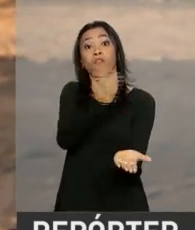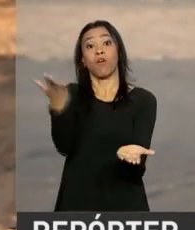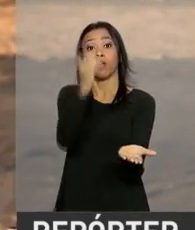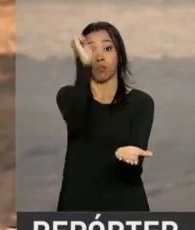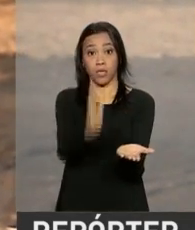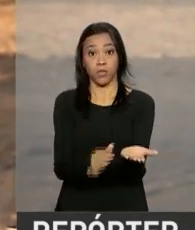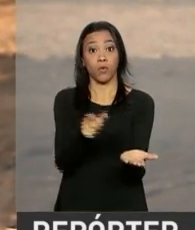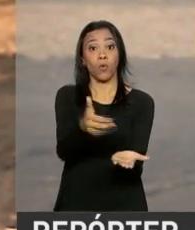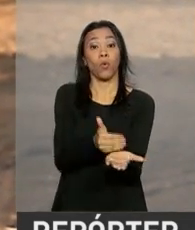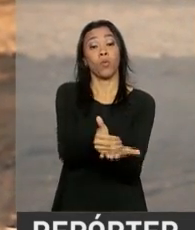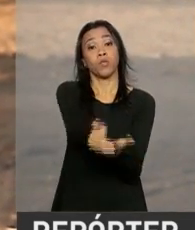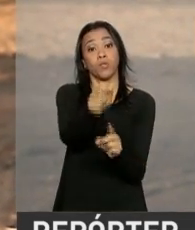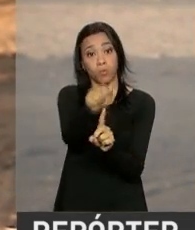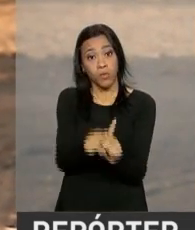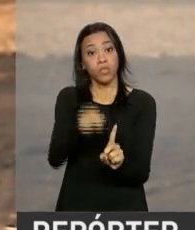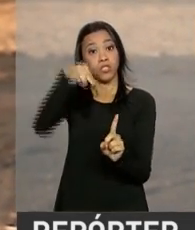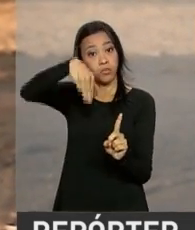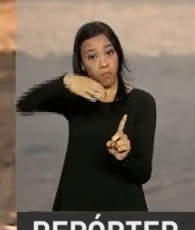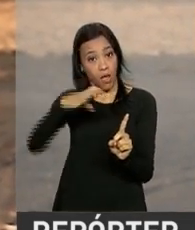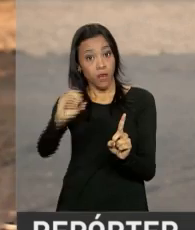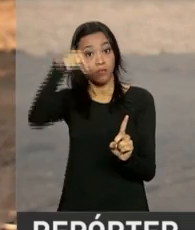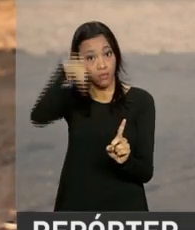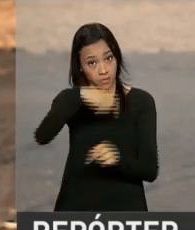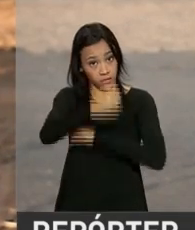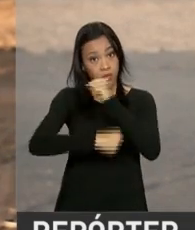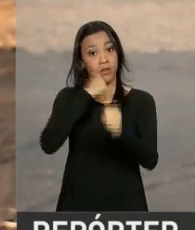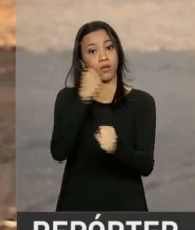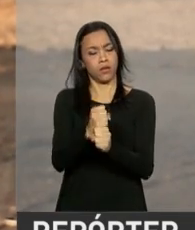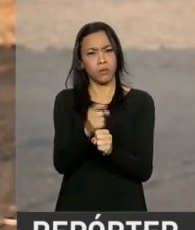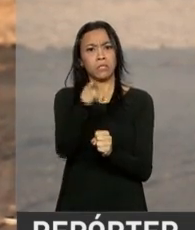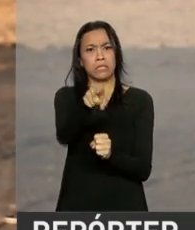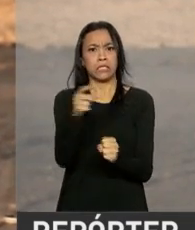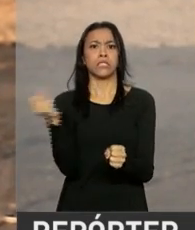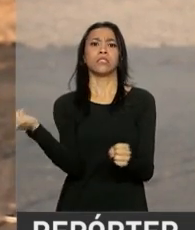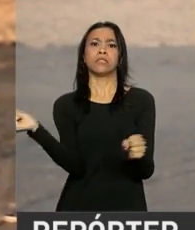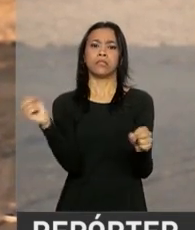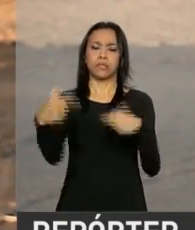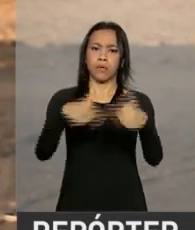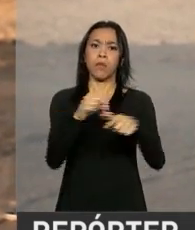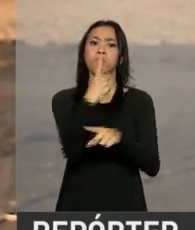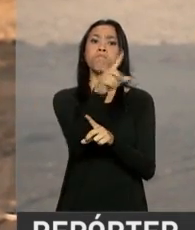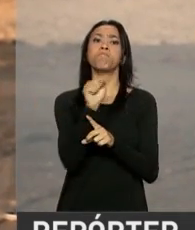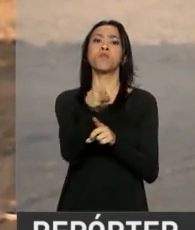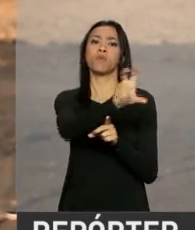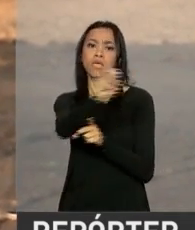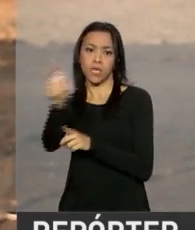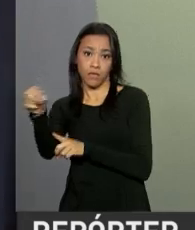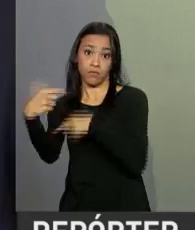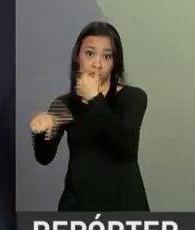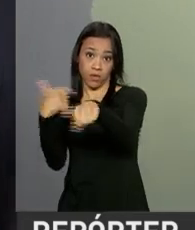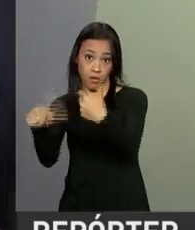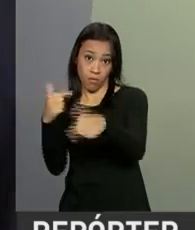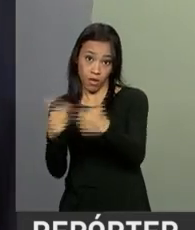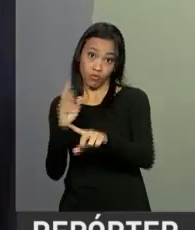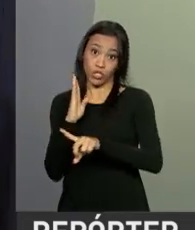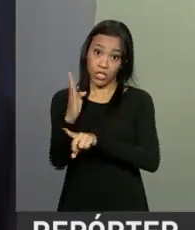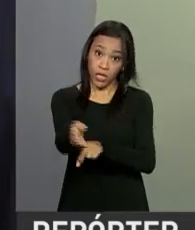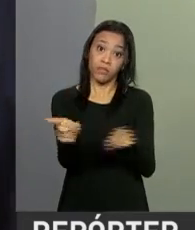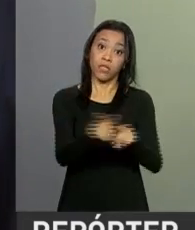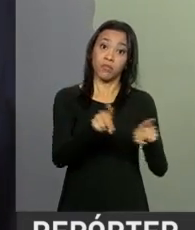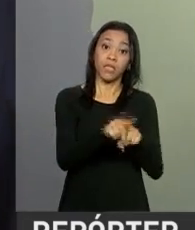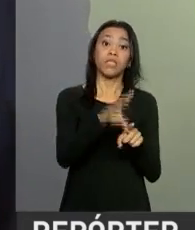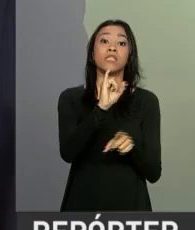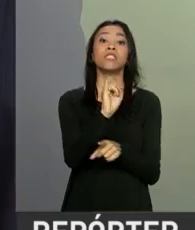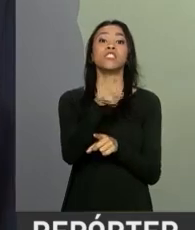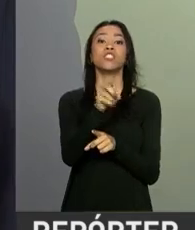em operação em março deste ano e gera cerca de 1.500 empregos diretos e indiretos. Isso pode ser um exemplo para o